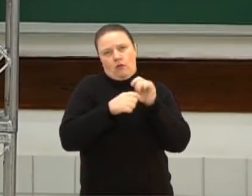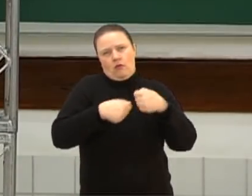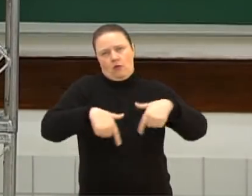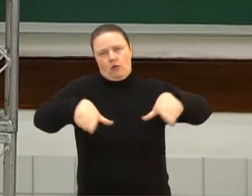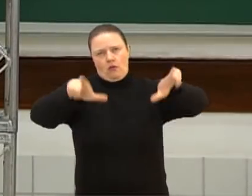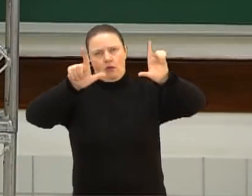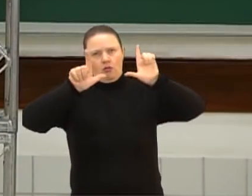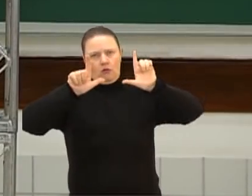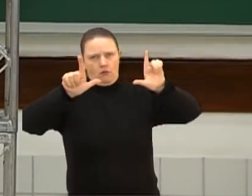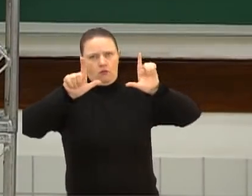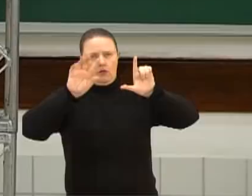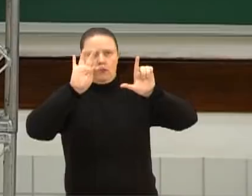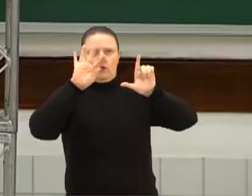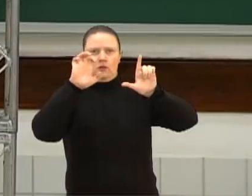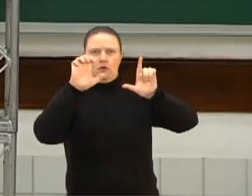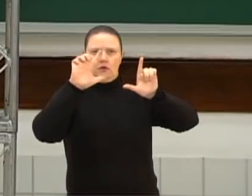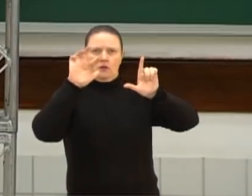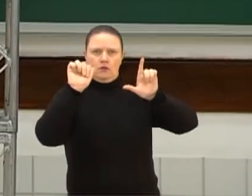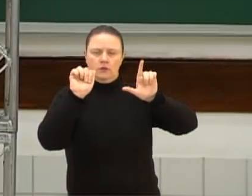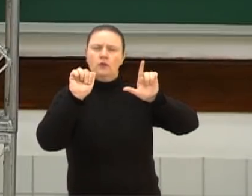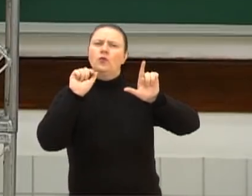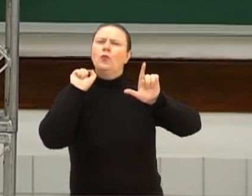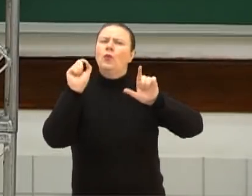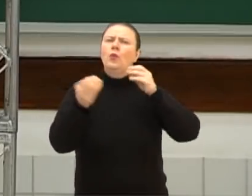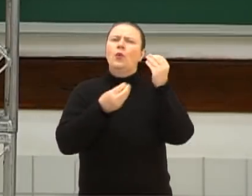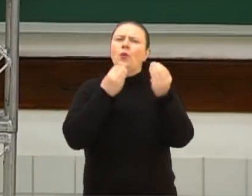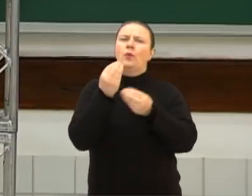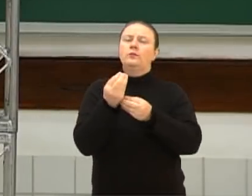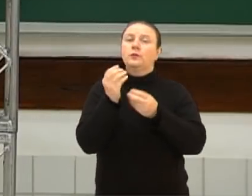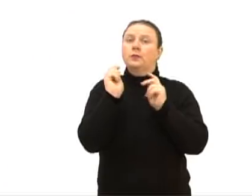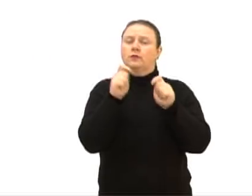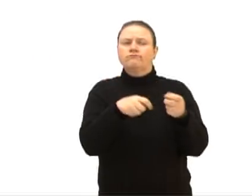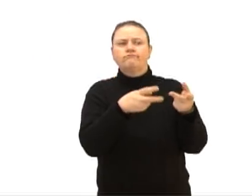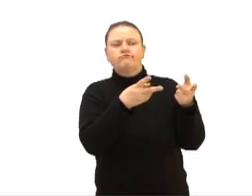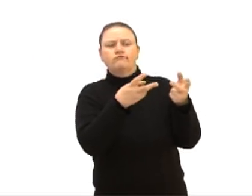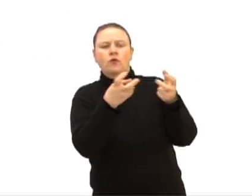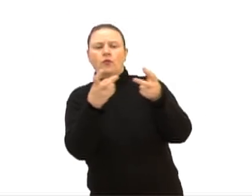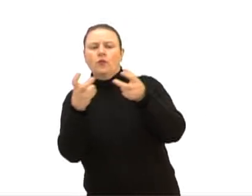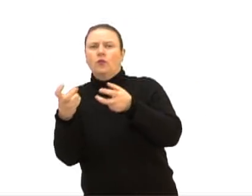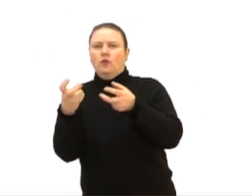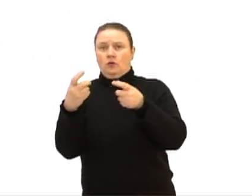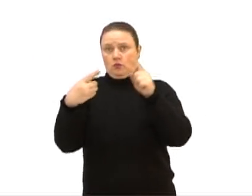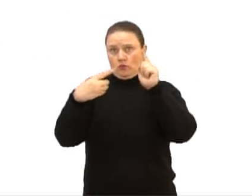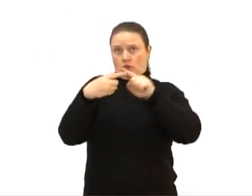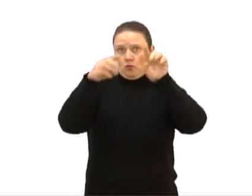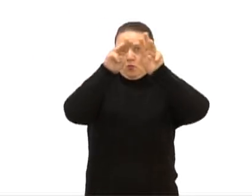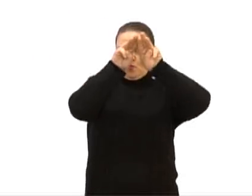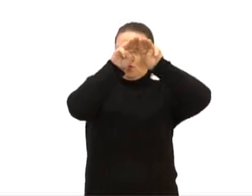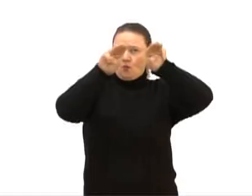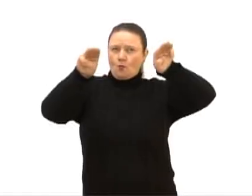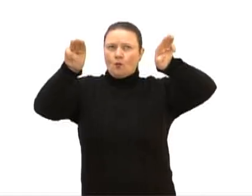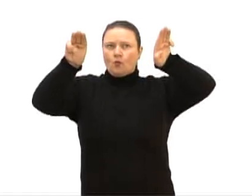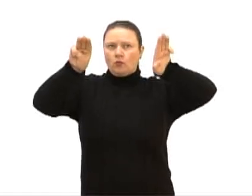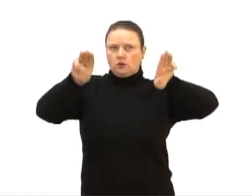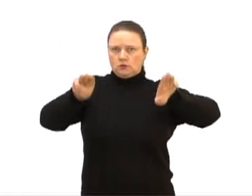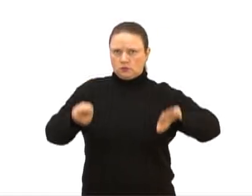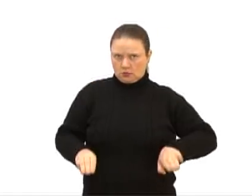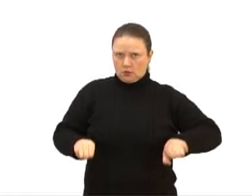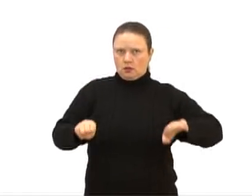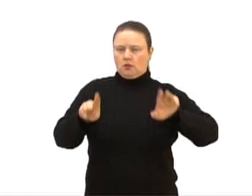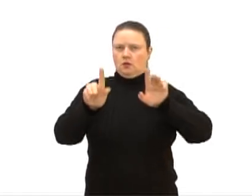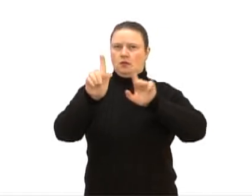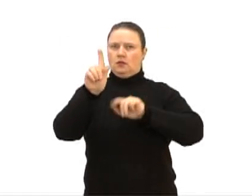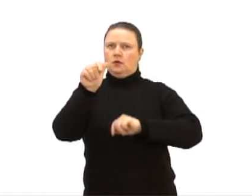podemos visualizar. Por exemplo, nós podemos observar em museus, galerias de arte,